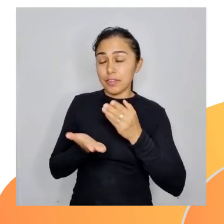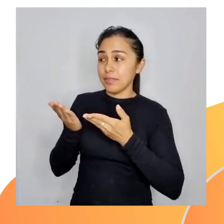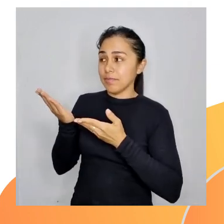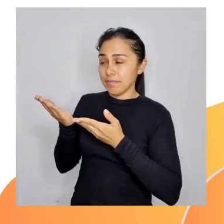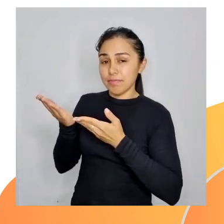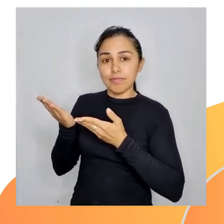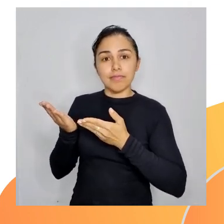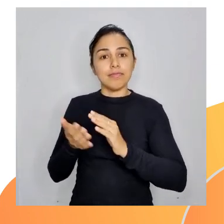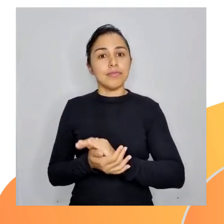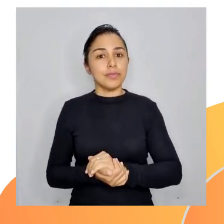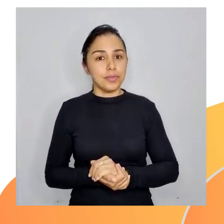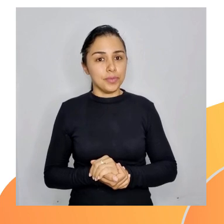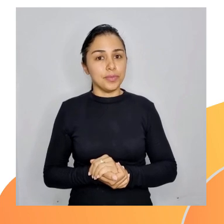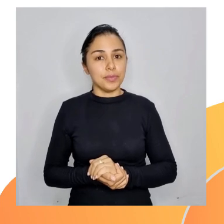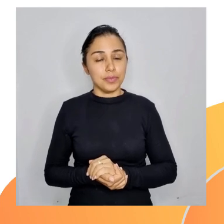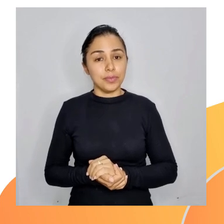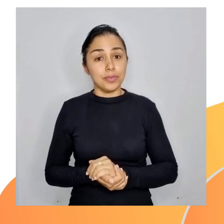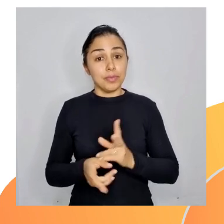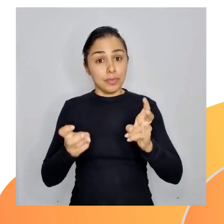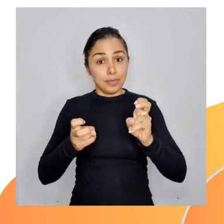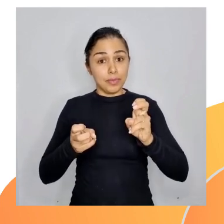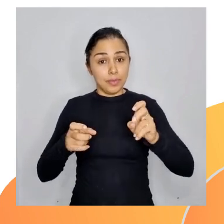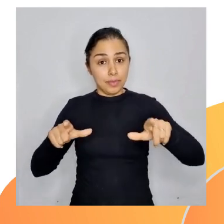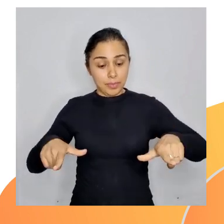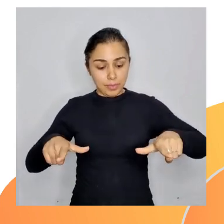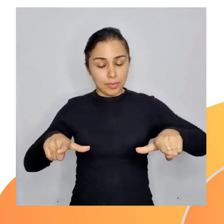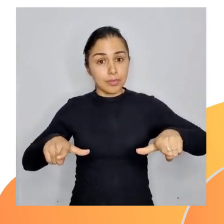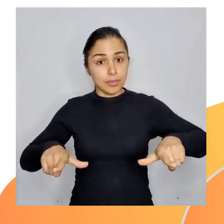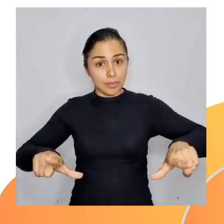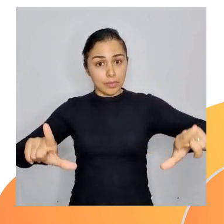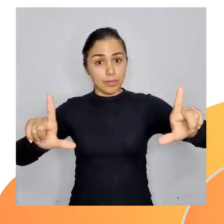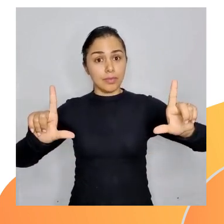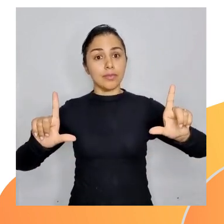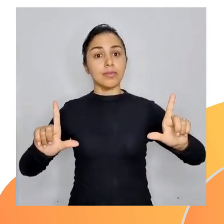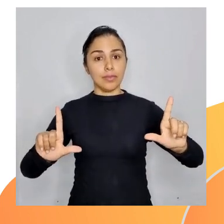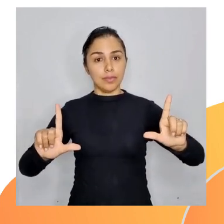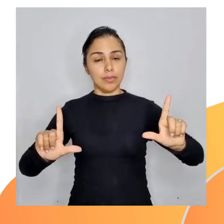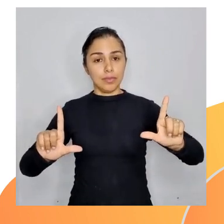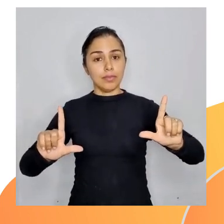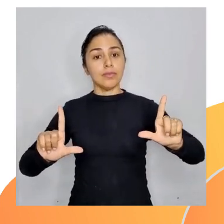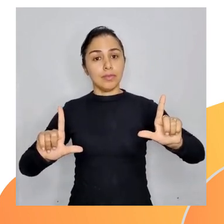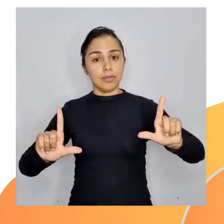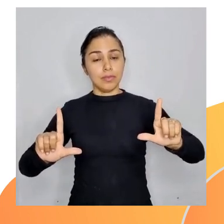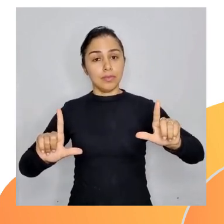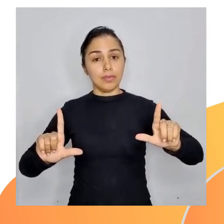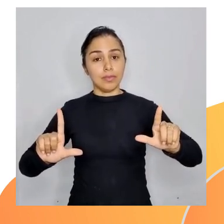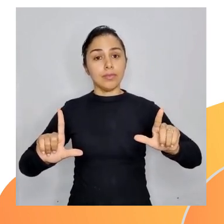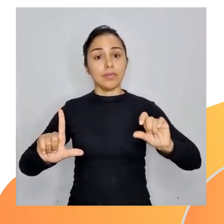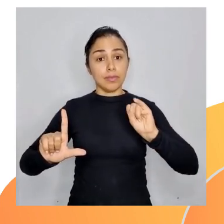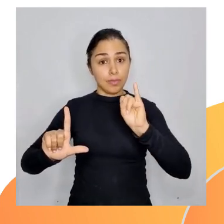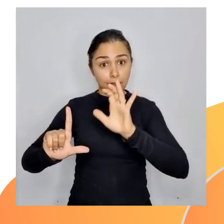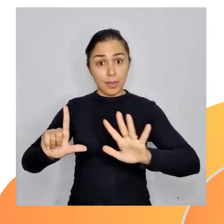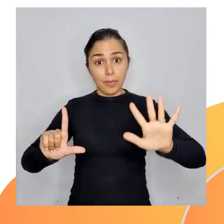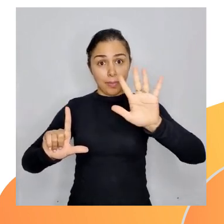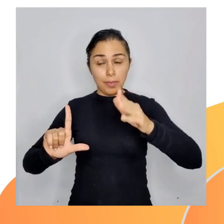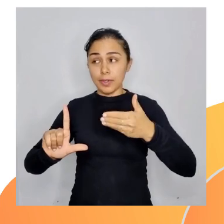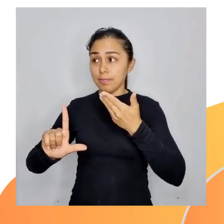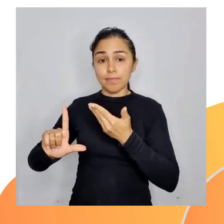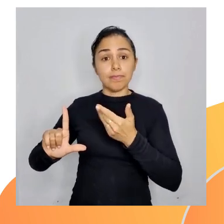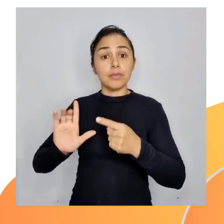tenho da tela. O posicionamento inicial aqui, mostrado para vocês através dessa imagem, ele vai